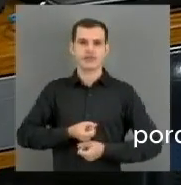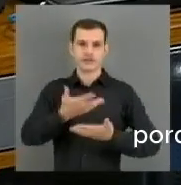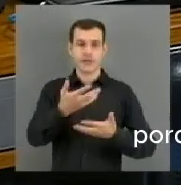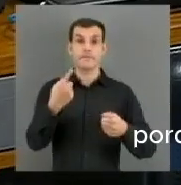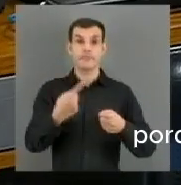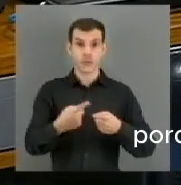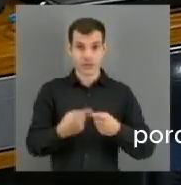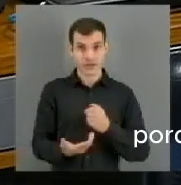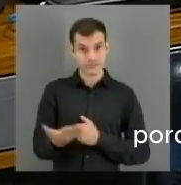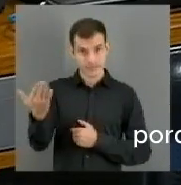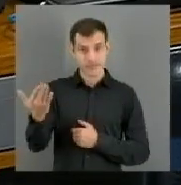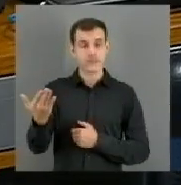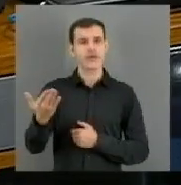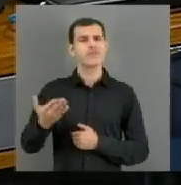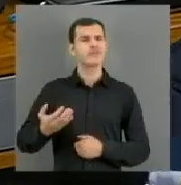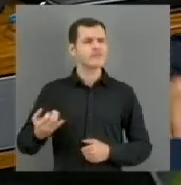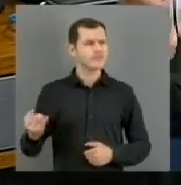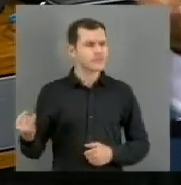senhor foi um instrumento importante